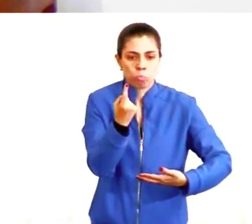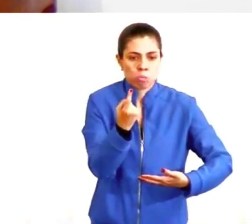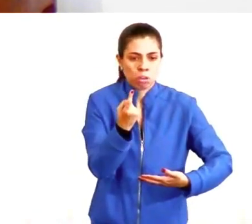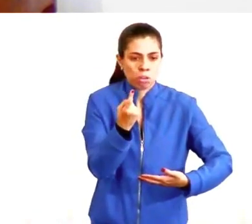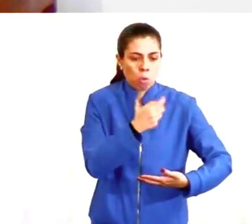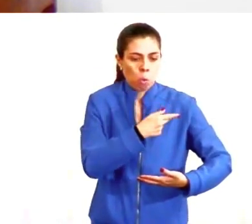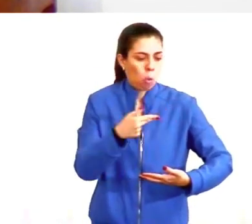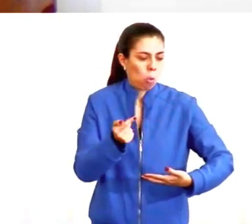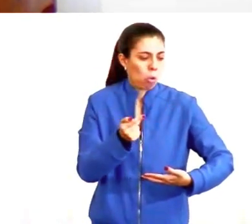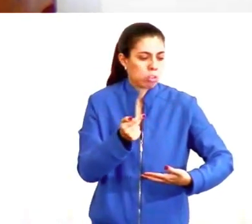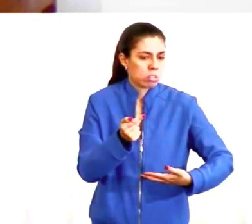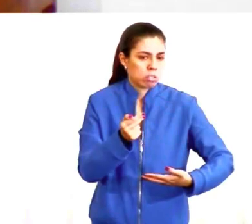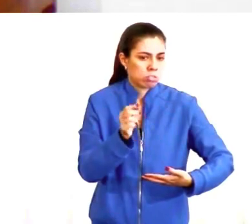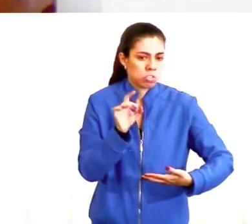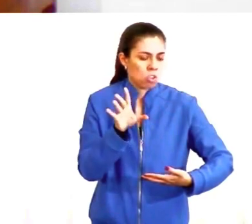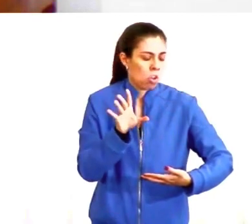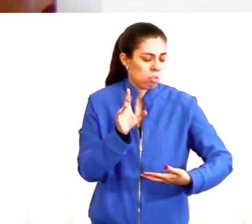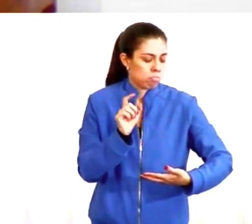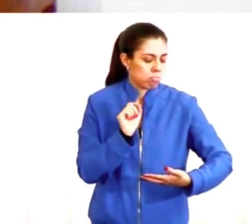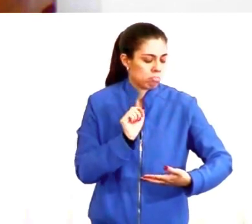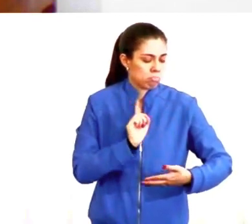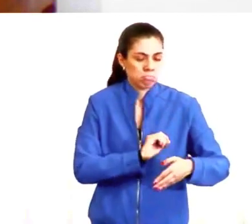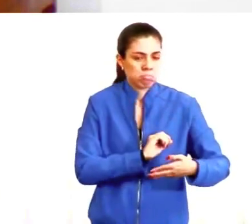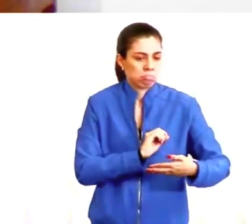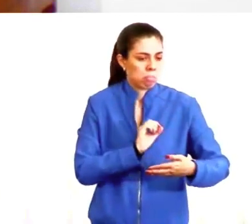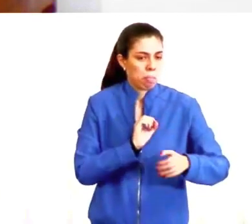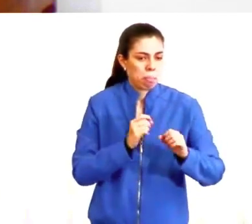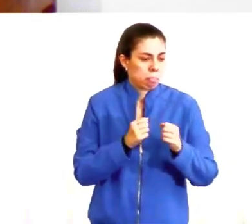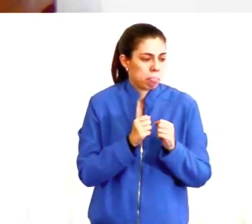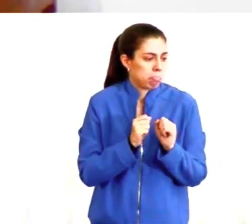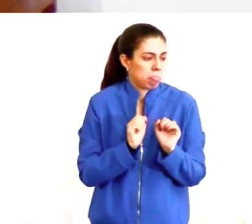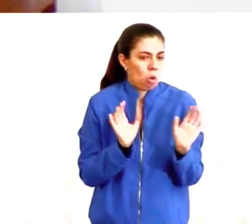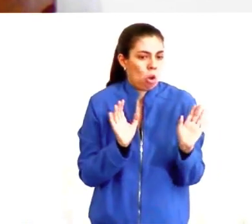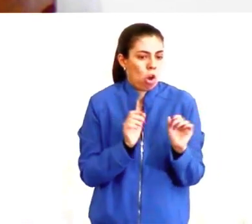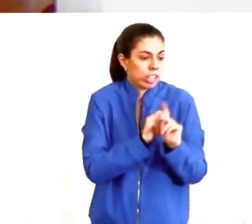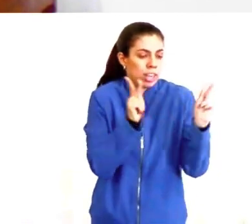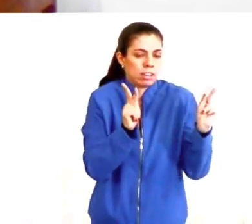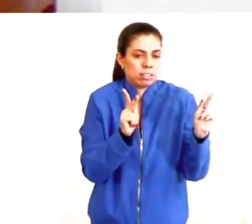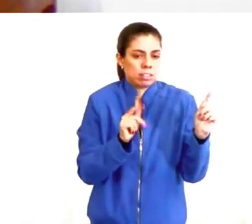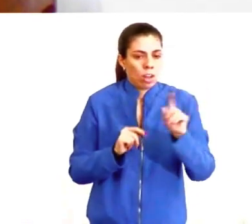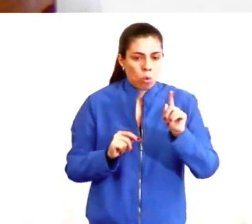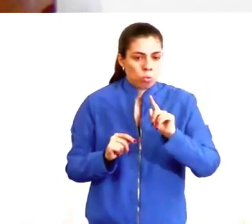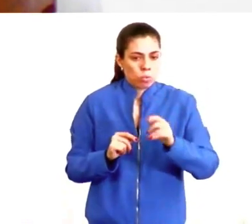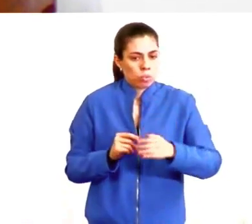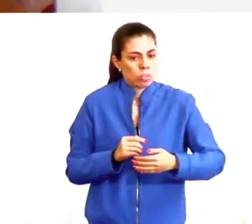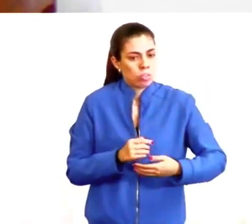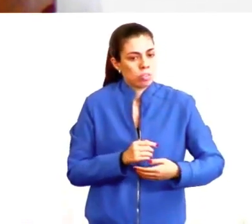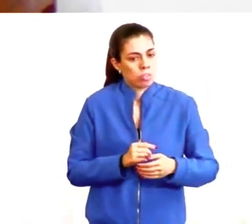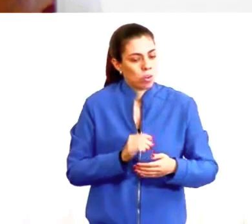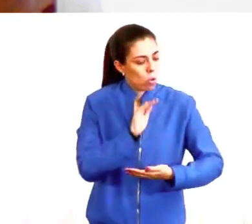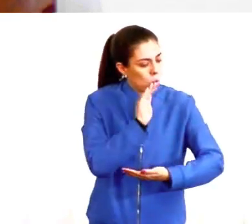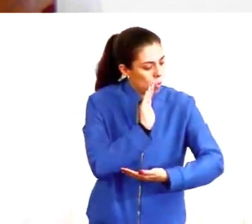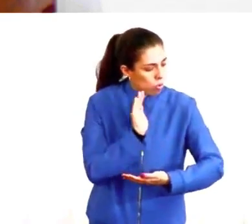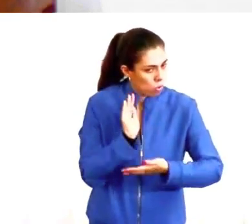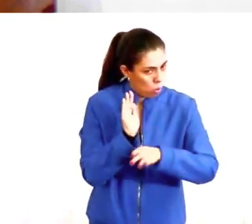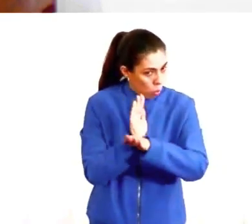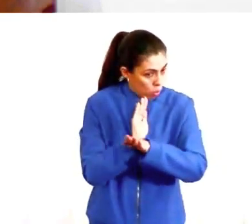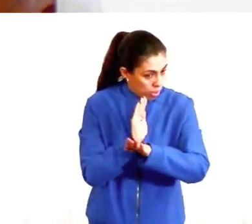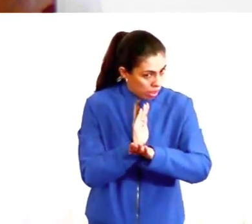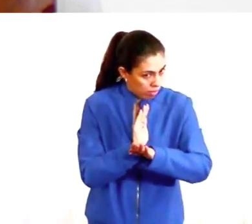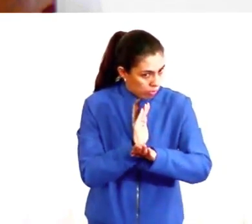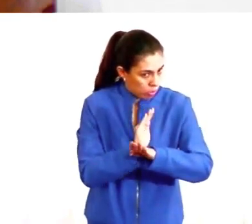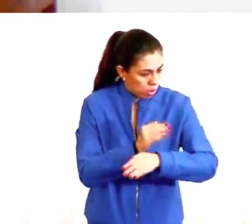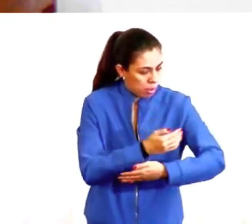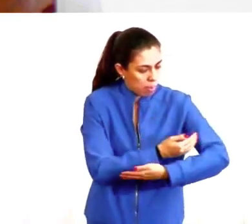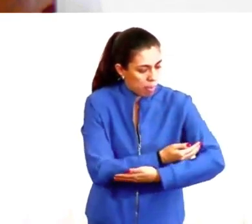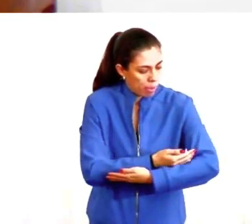Discipulado não é gritar alto ou achar uma estratégia nova para falar algo que a Bíblia fala o tempo inteiro de